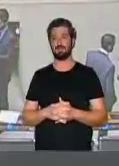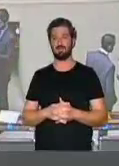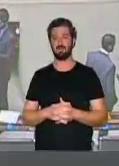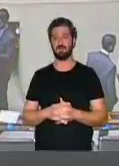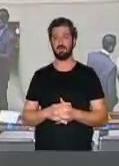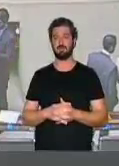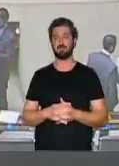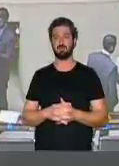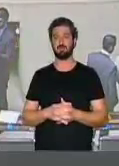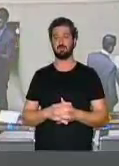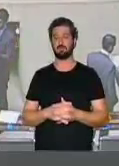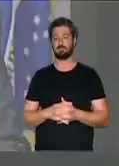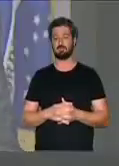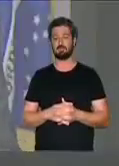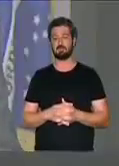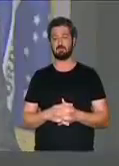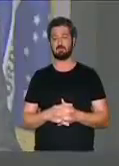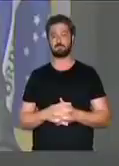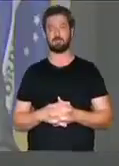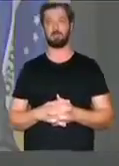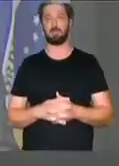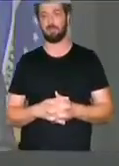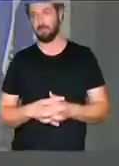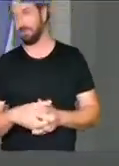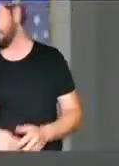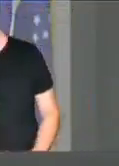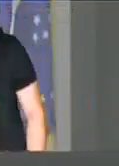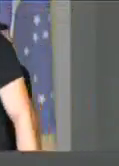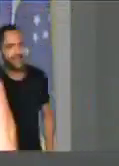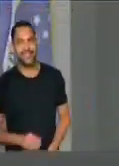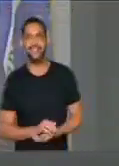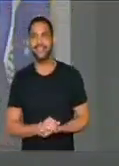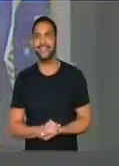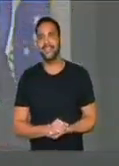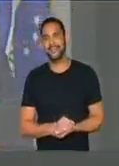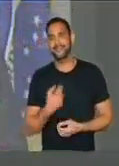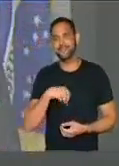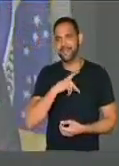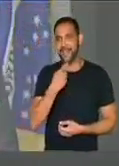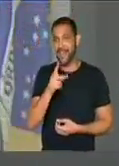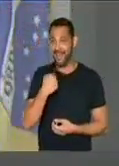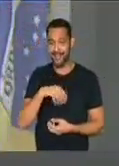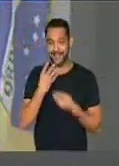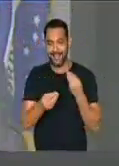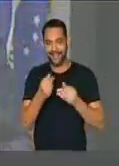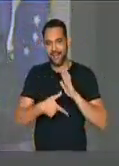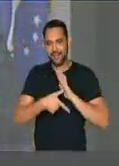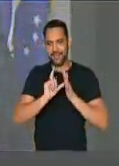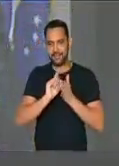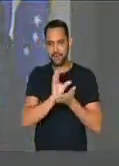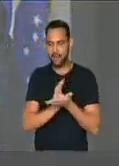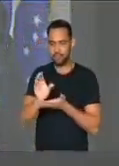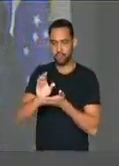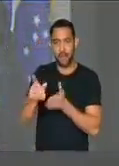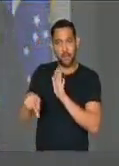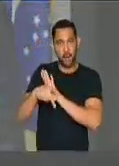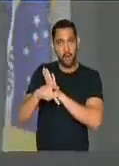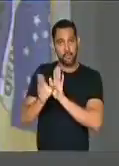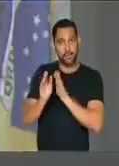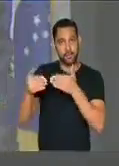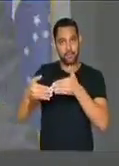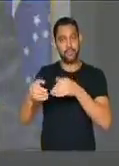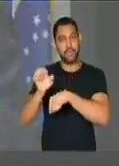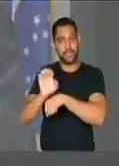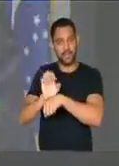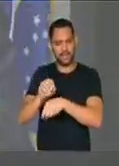concessão de aeroportos no governo deles, no governo do PT, elas vão antecipar recursos para o Estado.